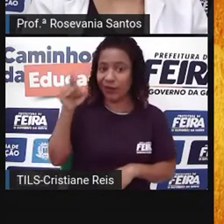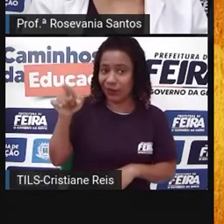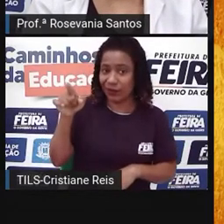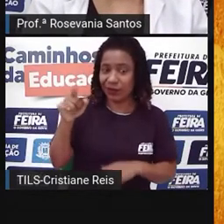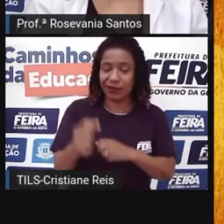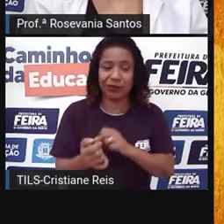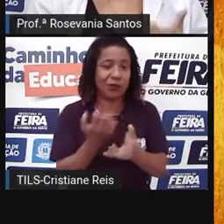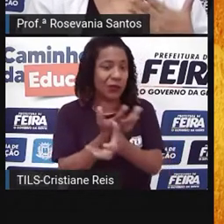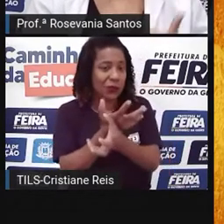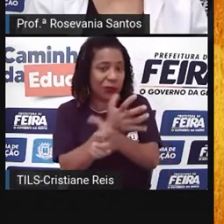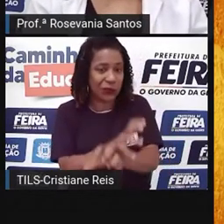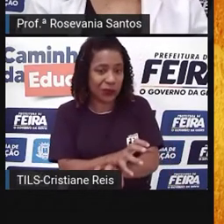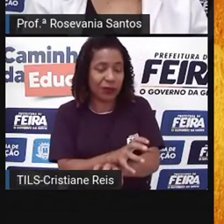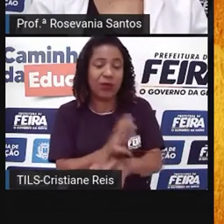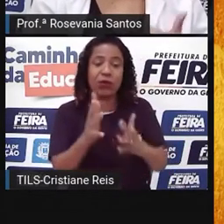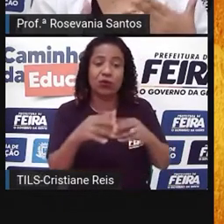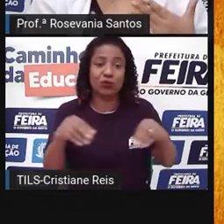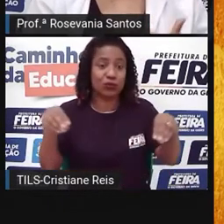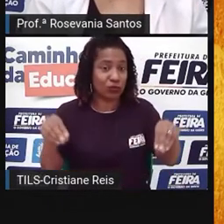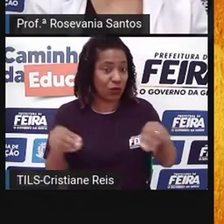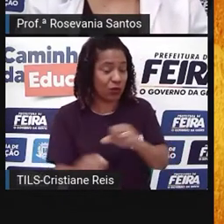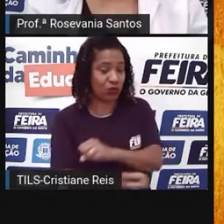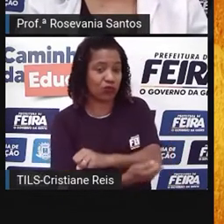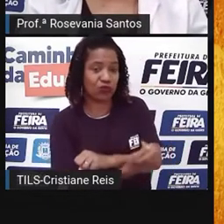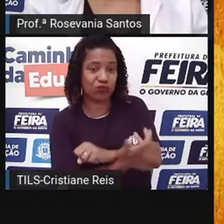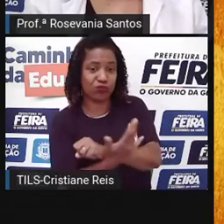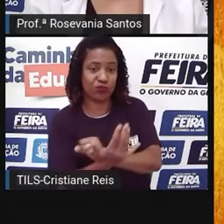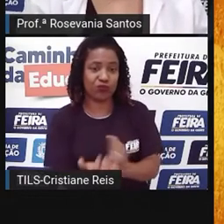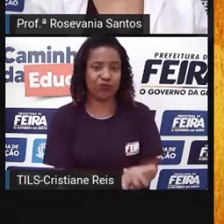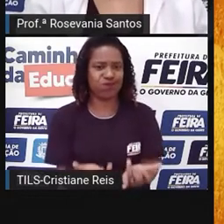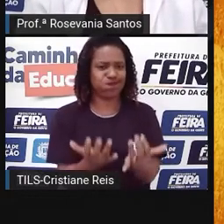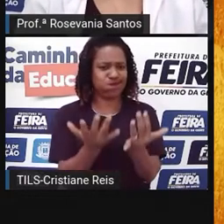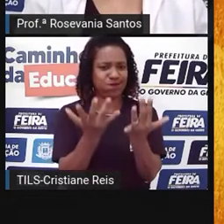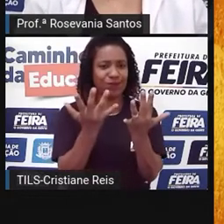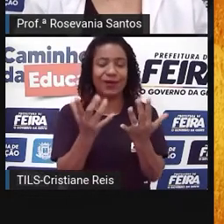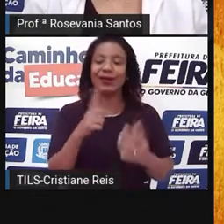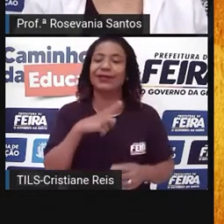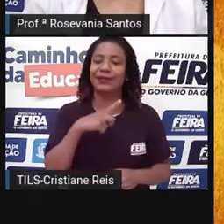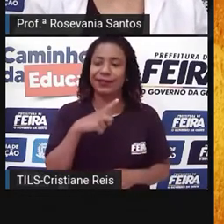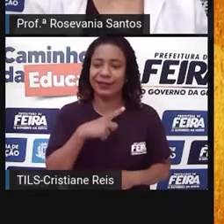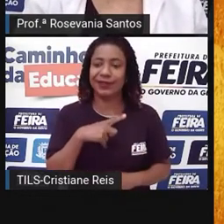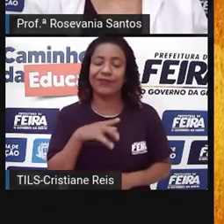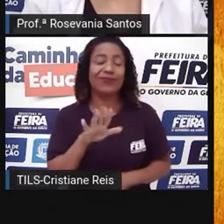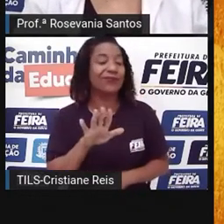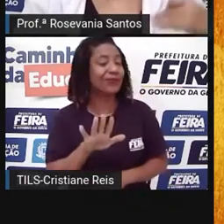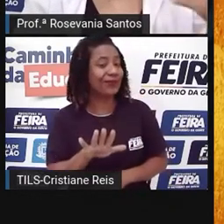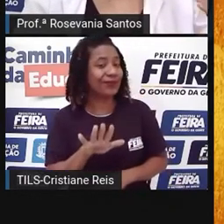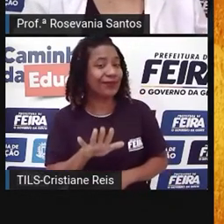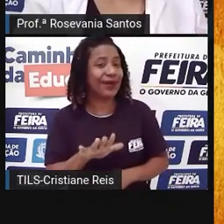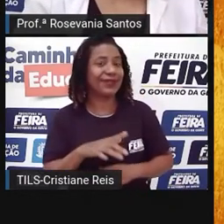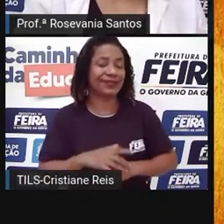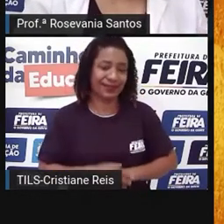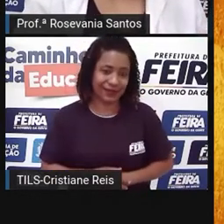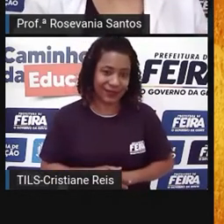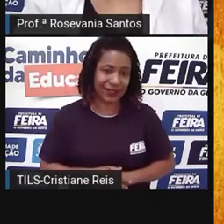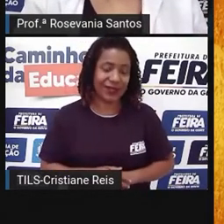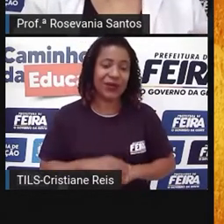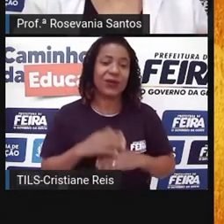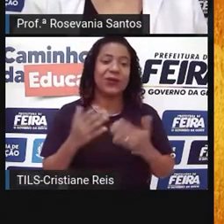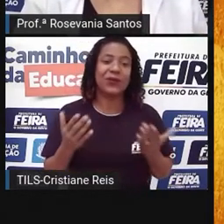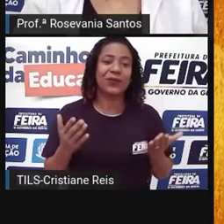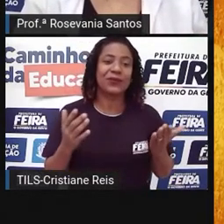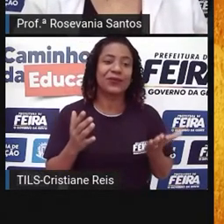férteis. Isso não é verdade. Os solos africanos, eles são bastante férteis, mas em compensação, o próprio